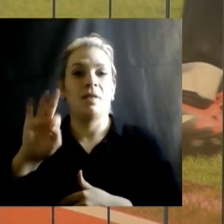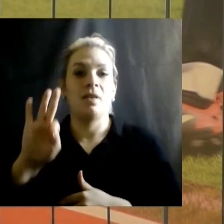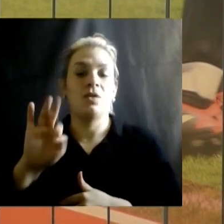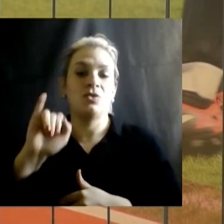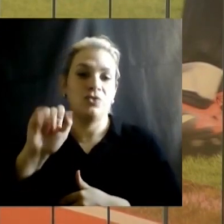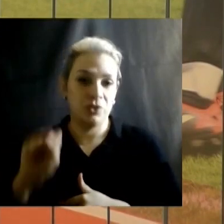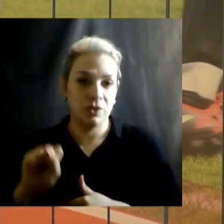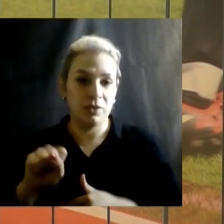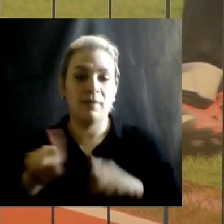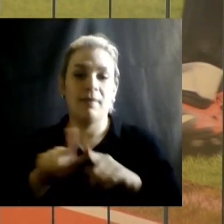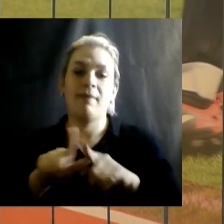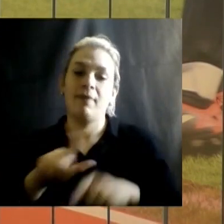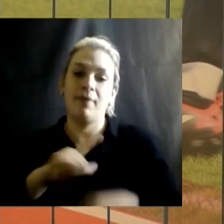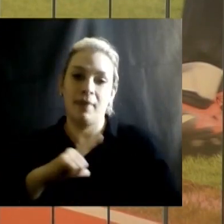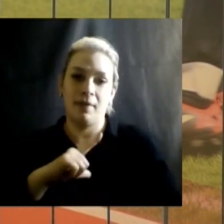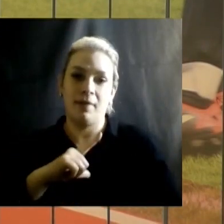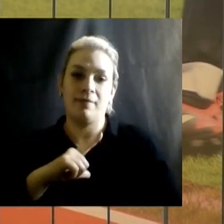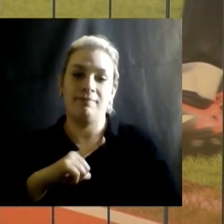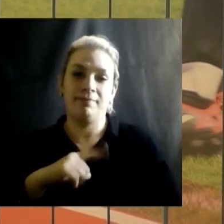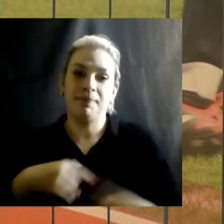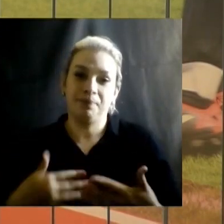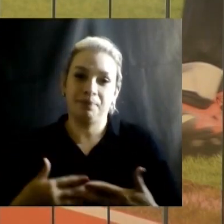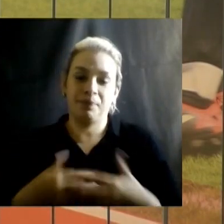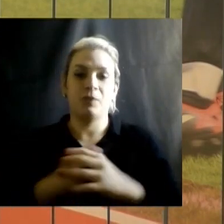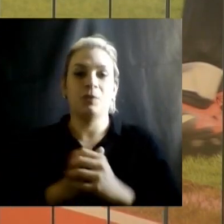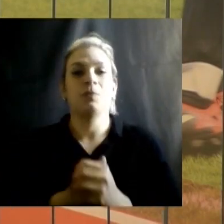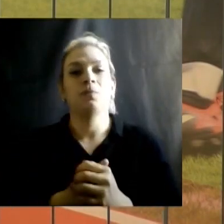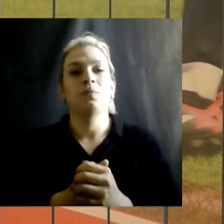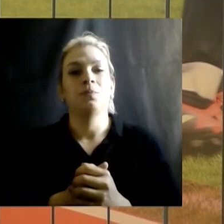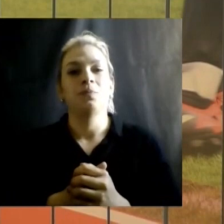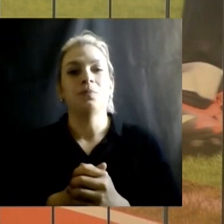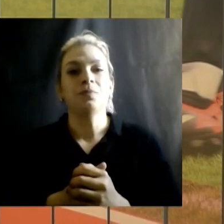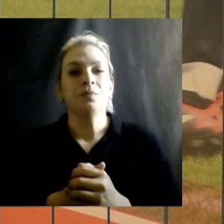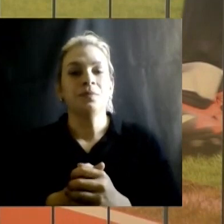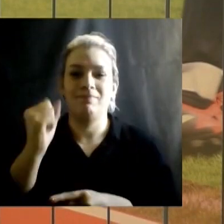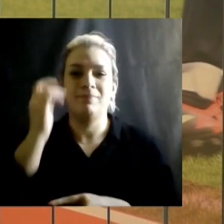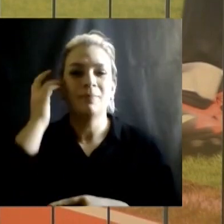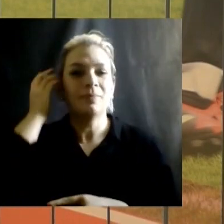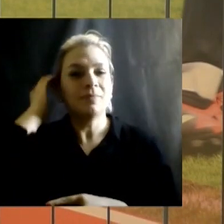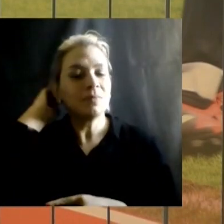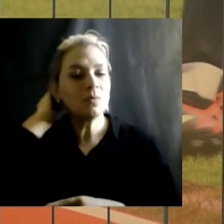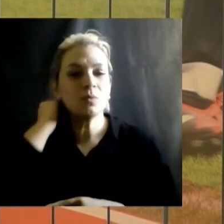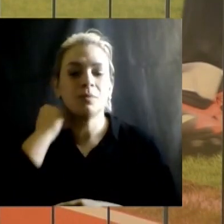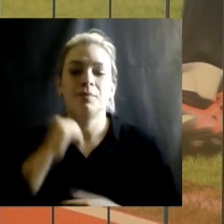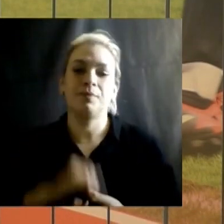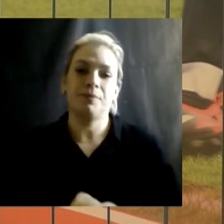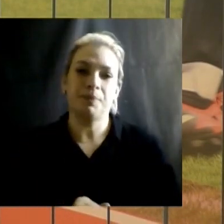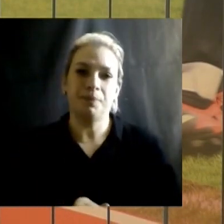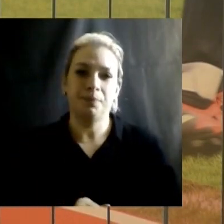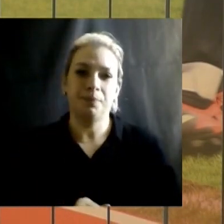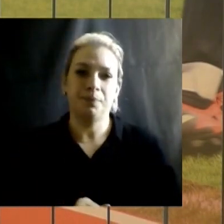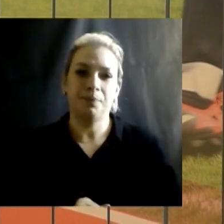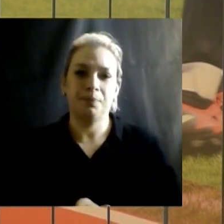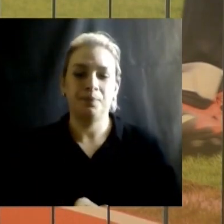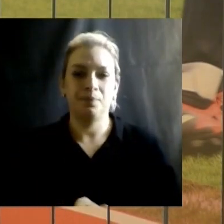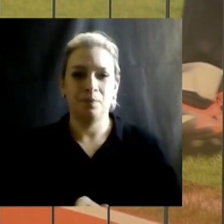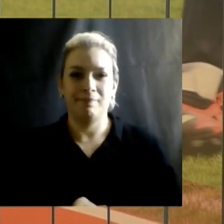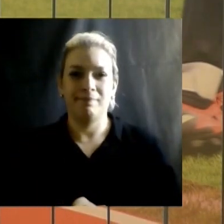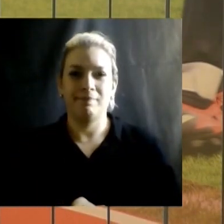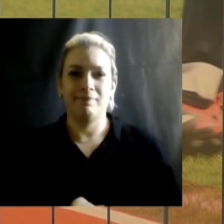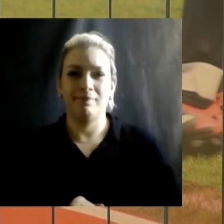o Paraguai despachou a Alemanha. Olha, resultado